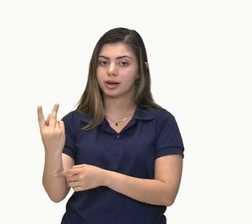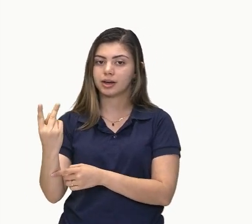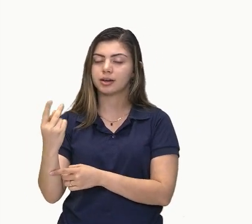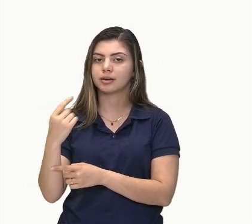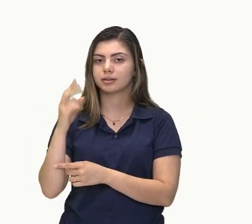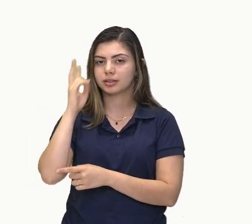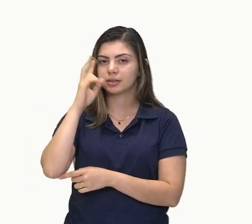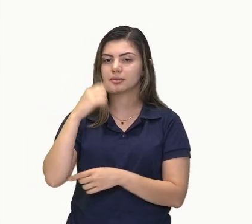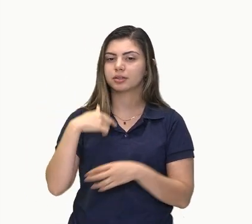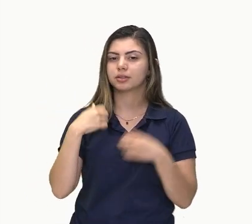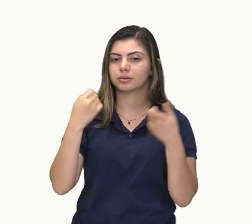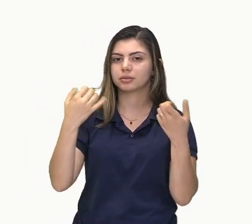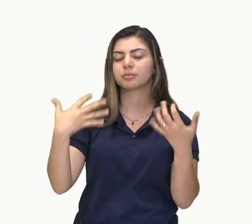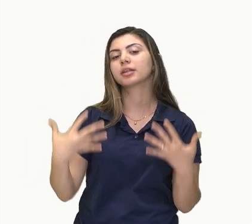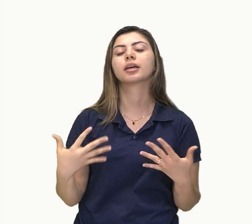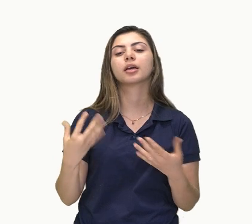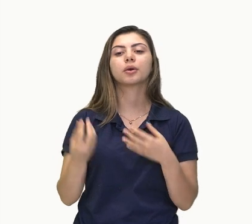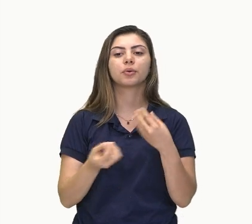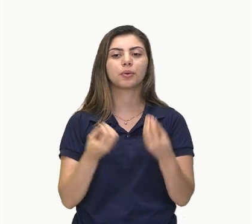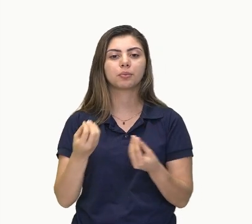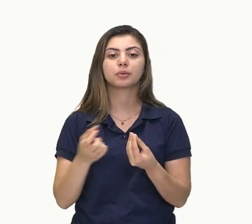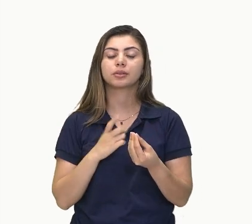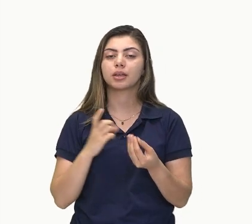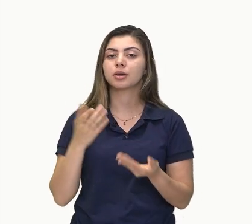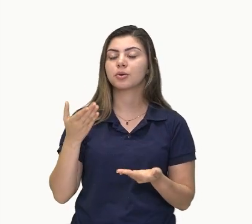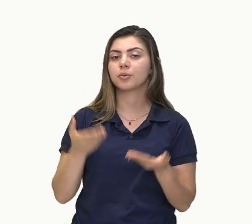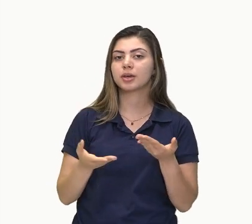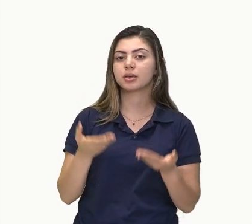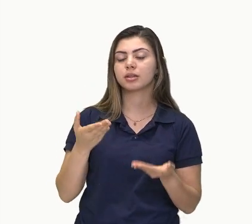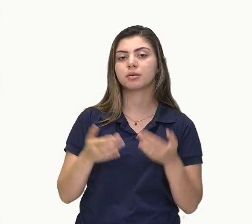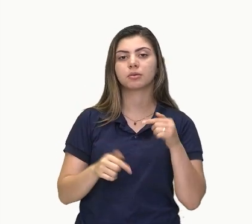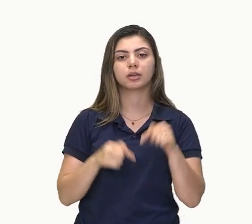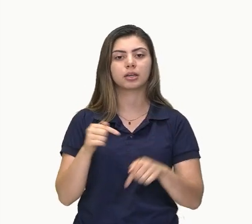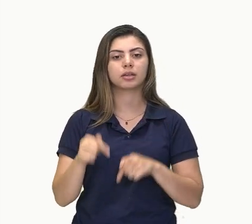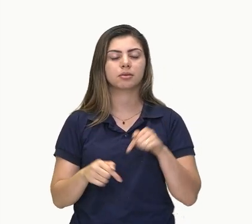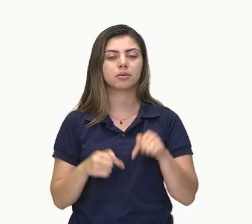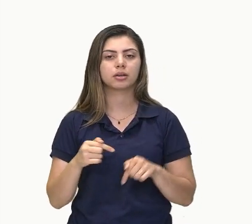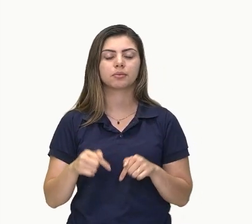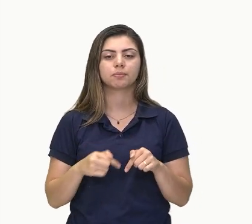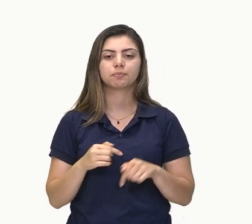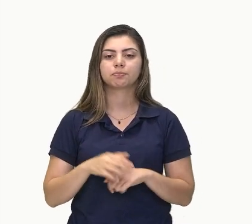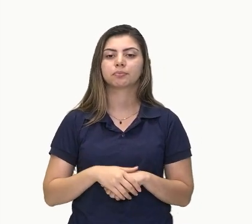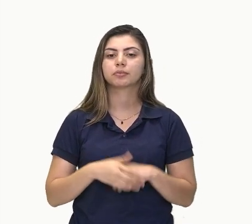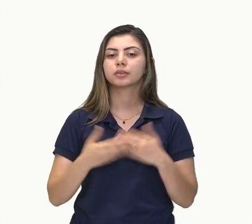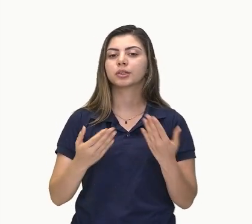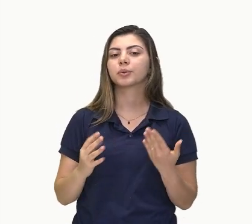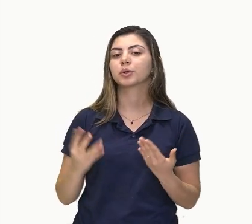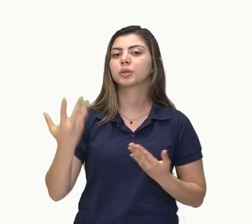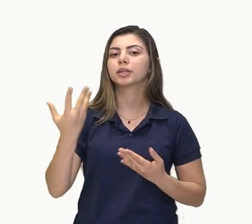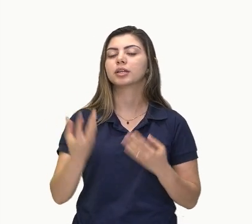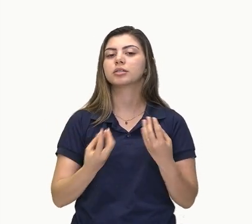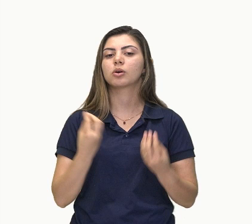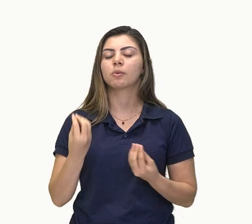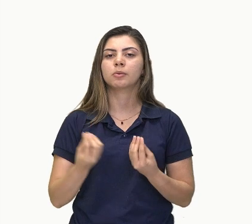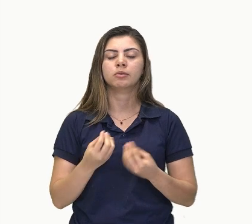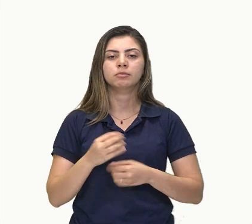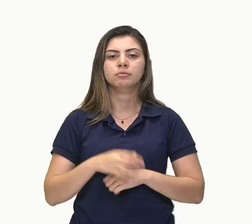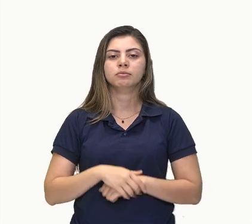acabei de falar para vocês, vai ocorrer um equilíbrio químico. E o que vai acontecer nesse equilíbrio químico?